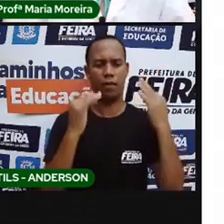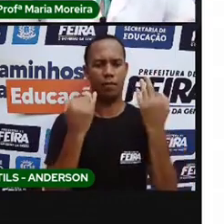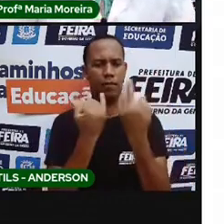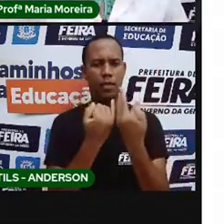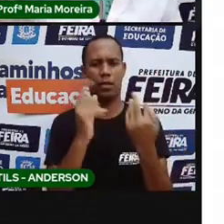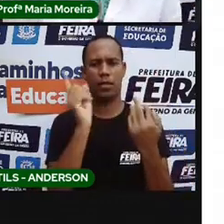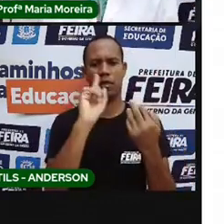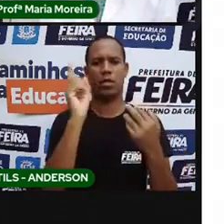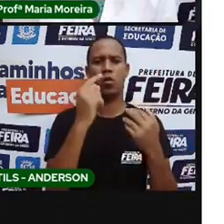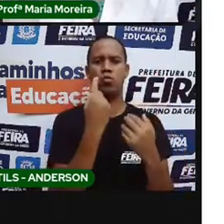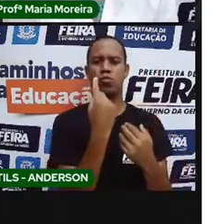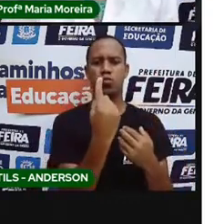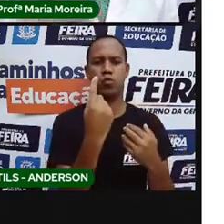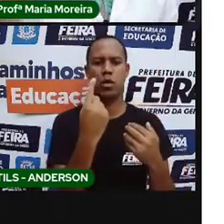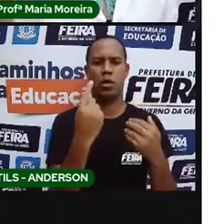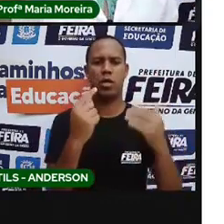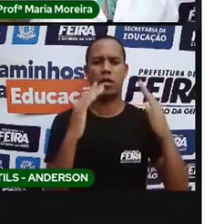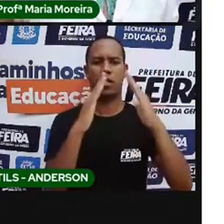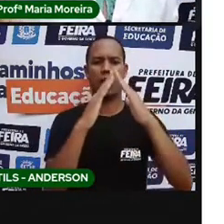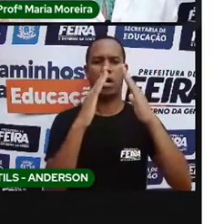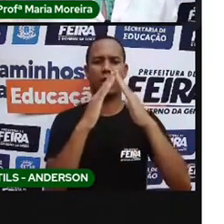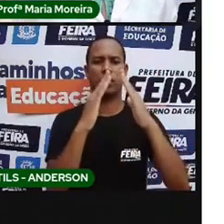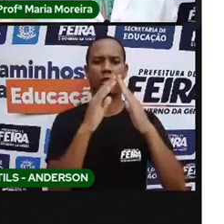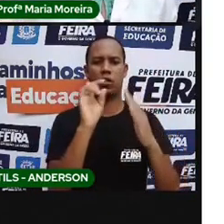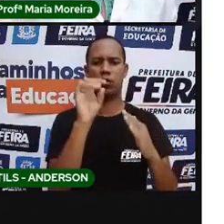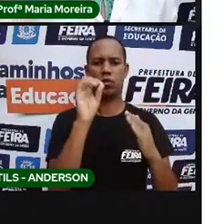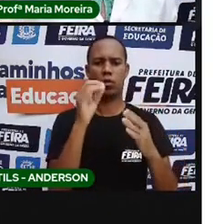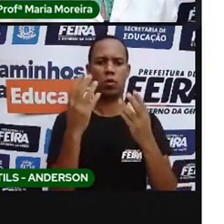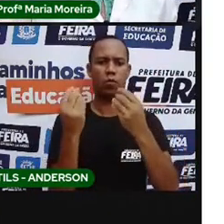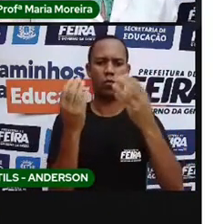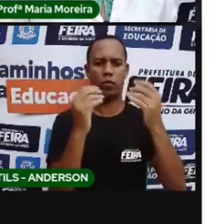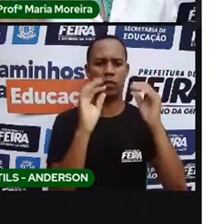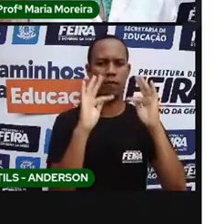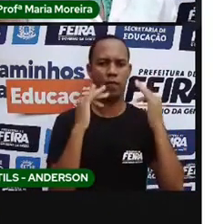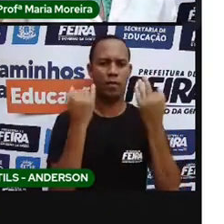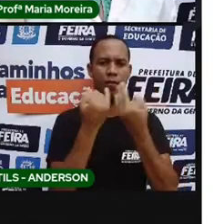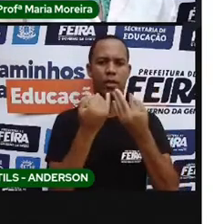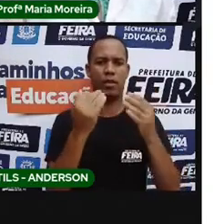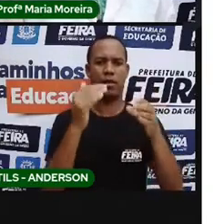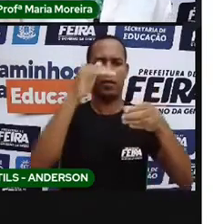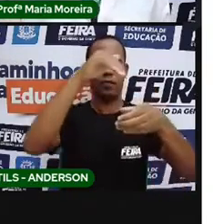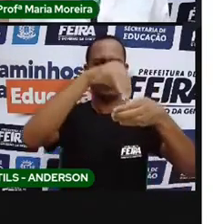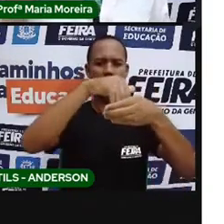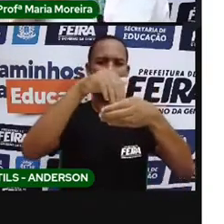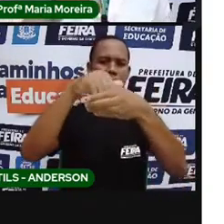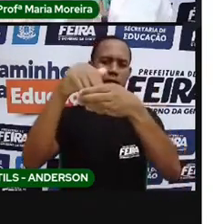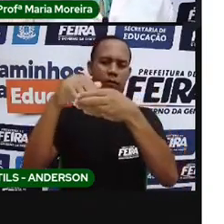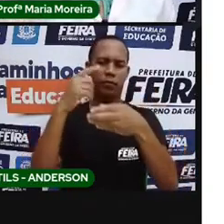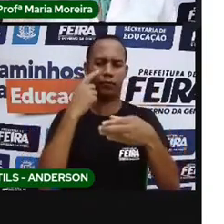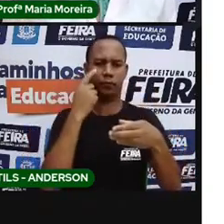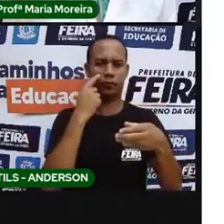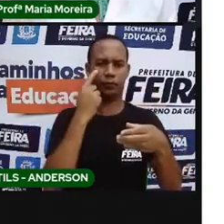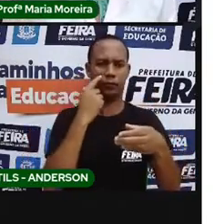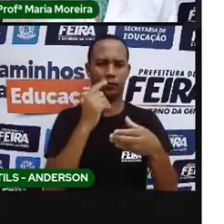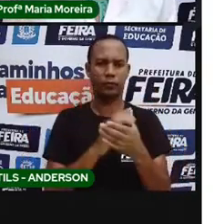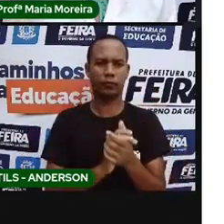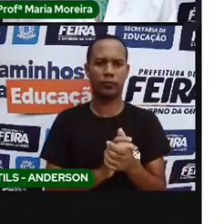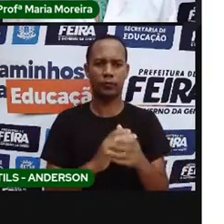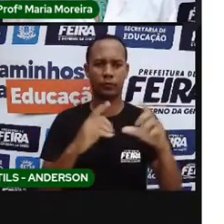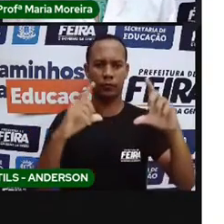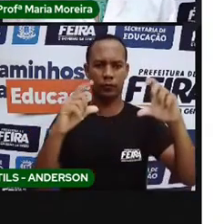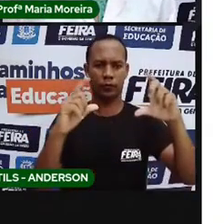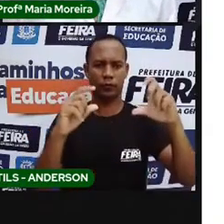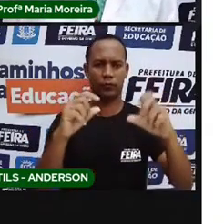várias famílias dentro de um único ambiente. E essas casas coletivas, elas são chamadas de maol. É só observar nessa